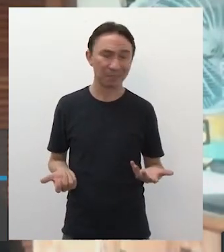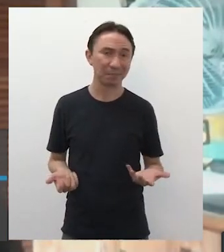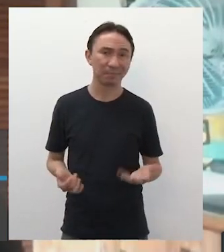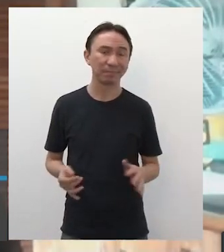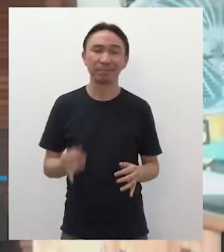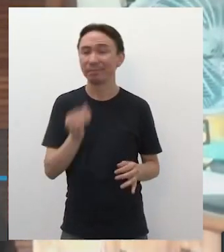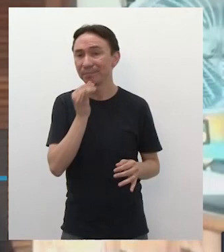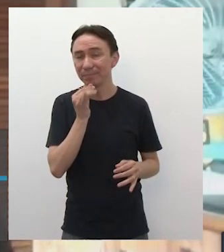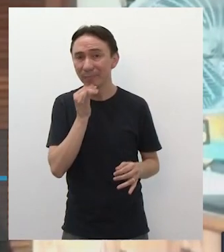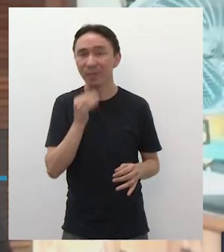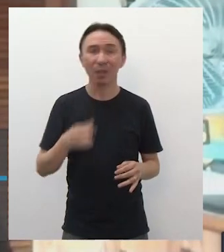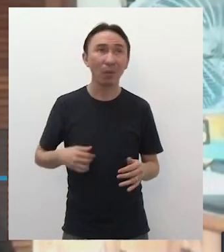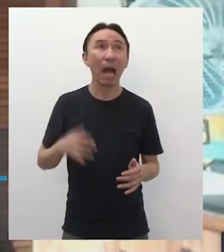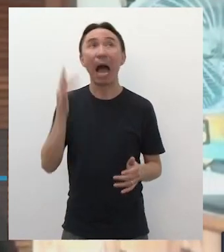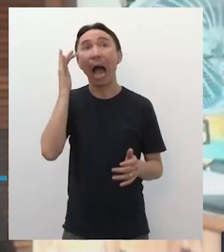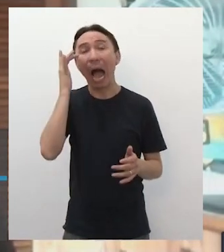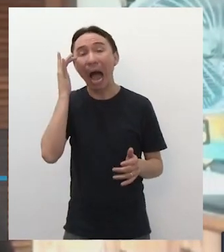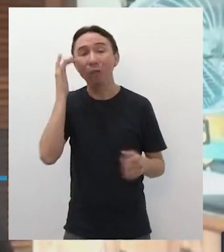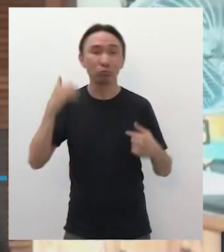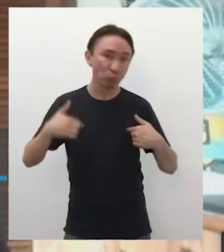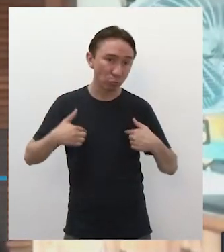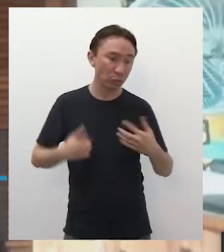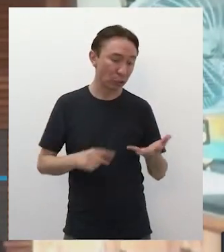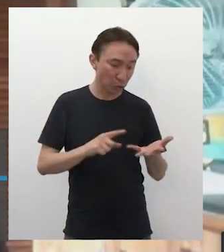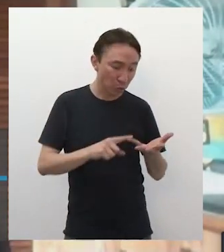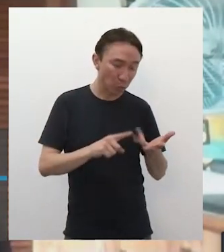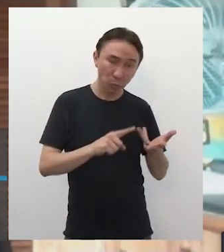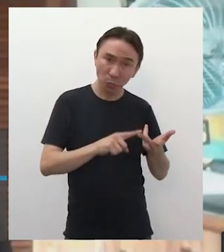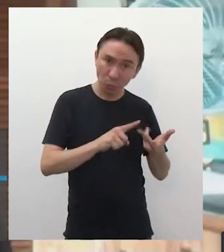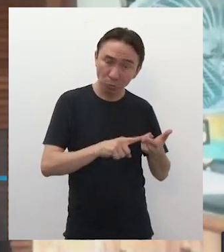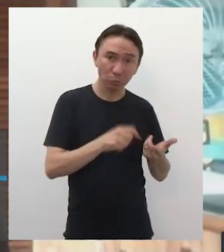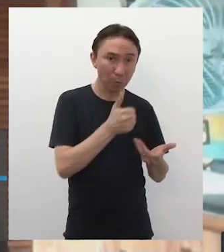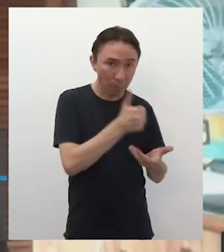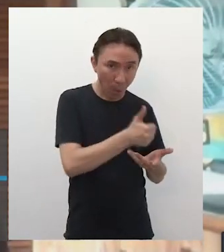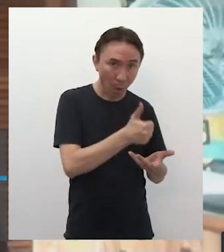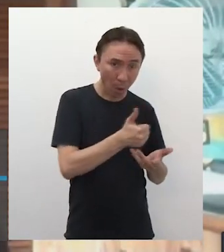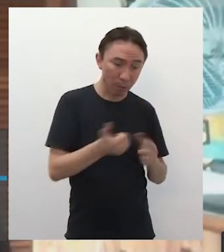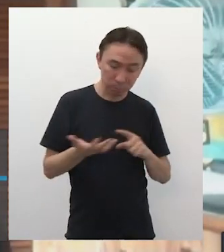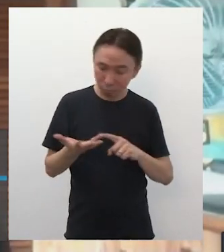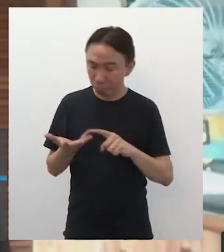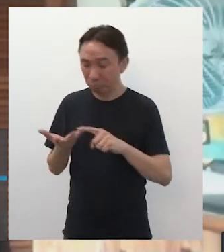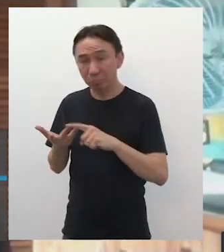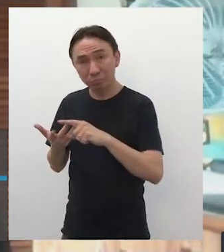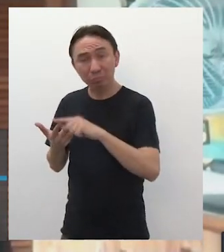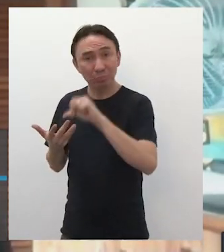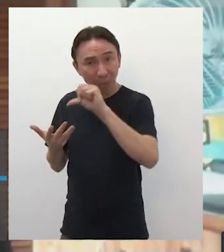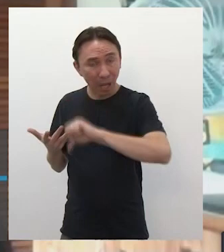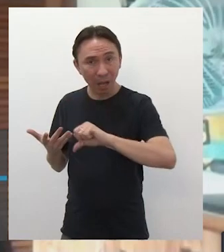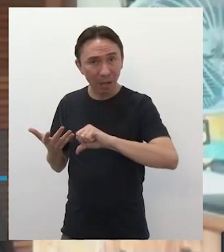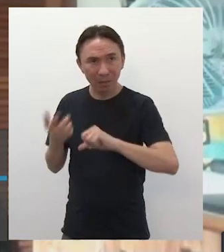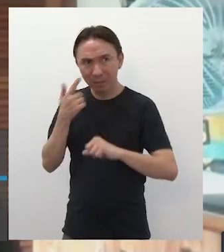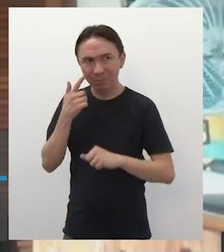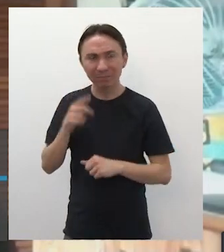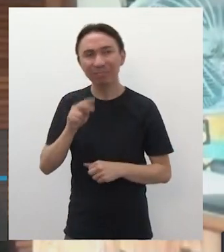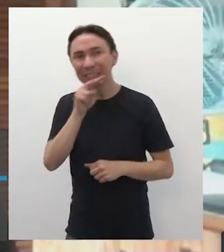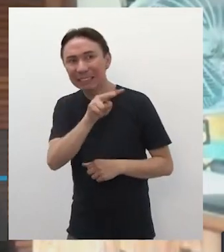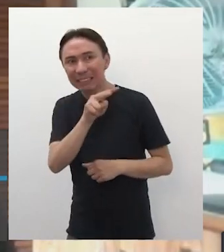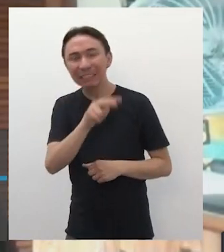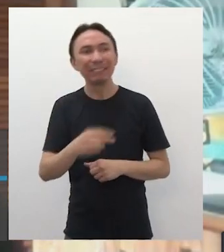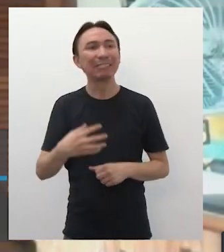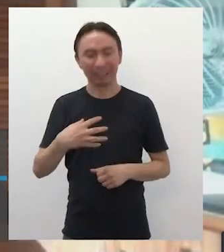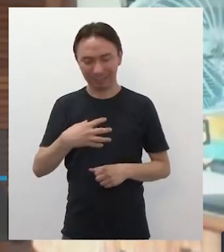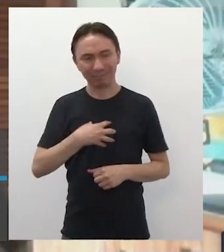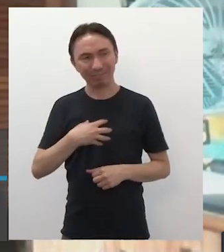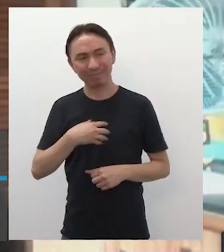meus princípios. Então, veja, eu vou falar de fato o que eu estou sentindo ou o que eu vi, mas